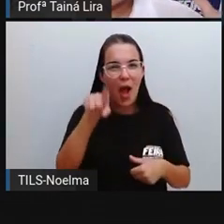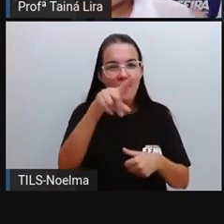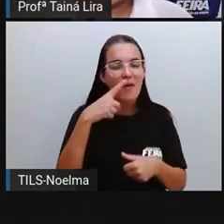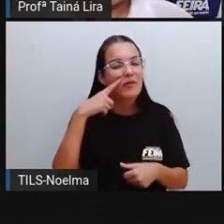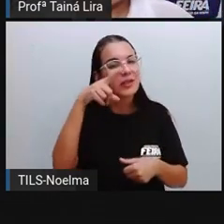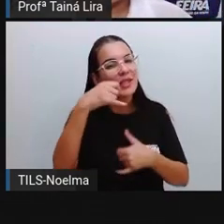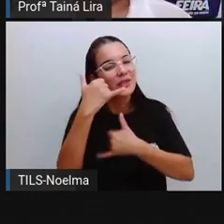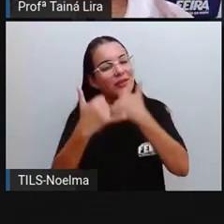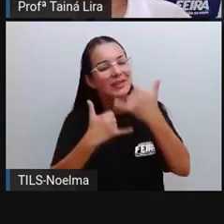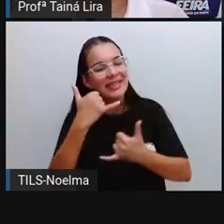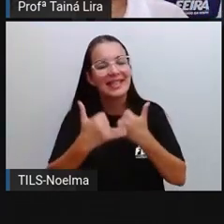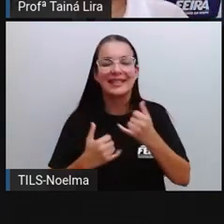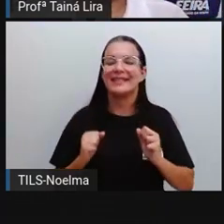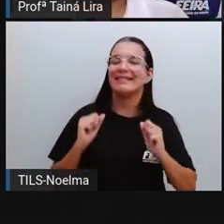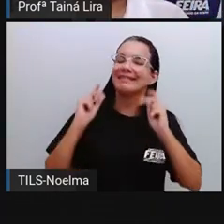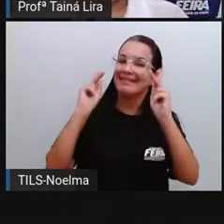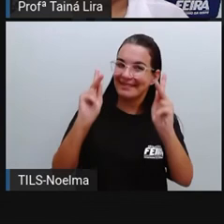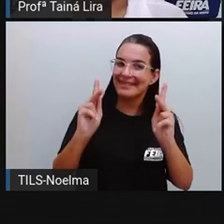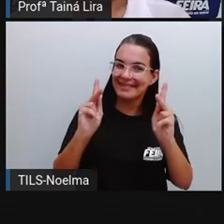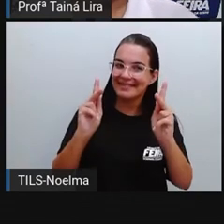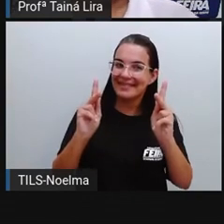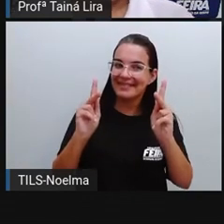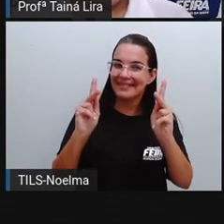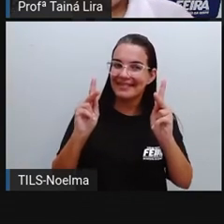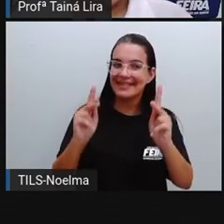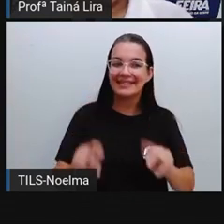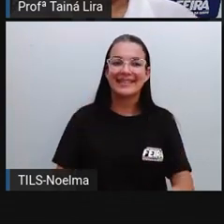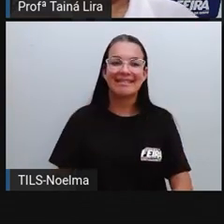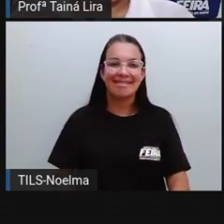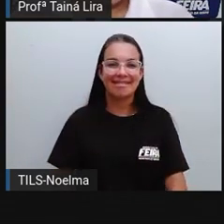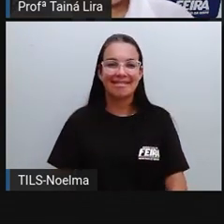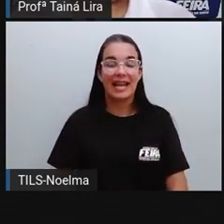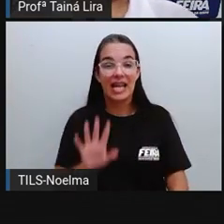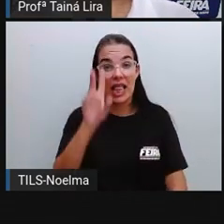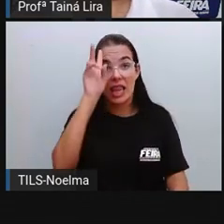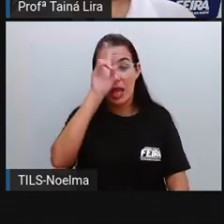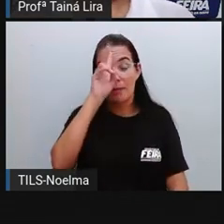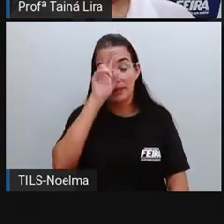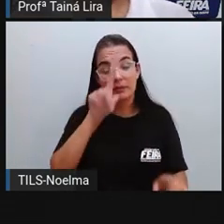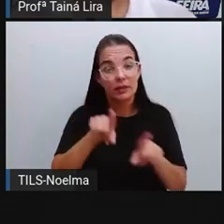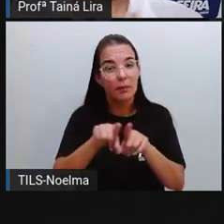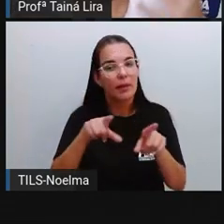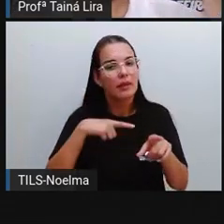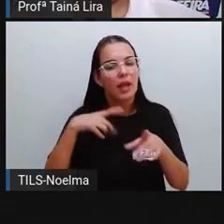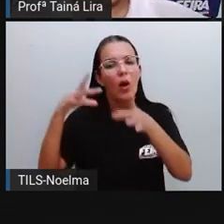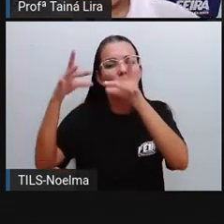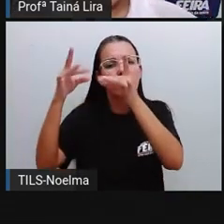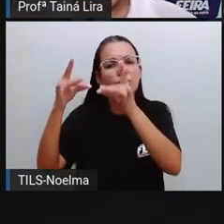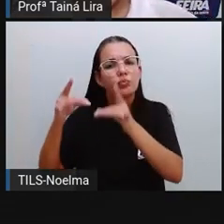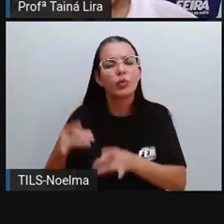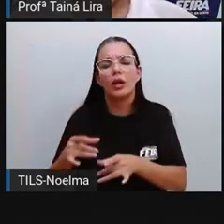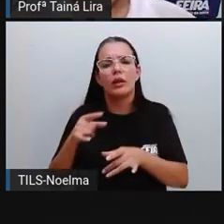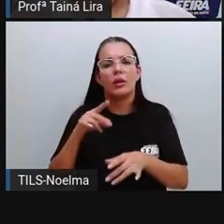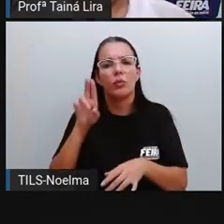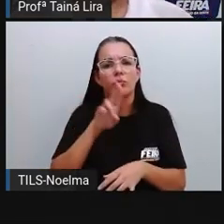jogando, brincando aí, né, de jogo da batalha, certo? Lembrando de usar as estratégias que vocês